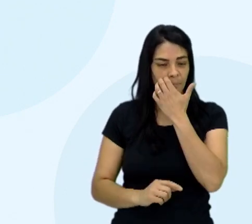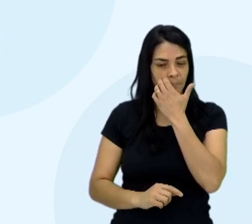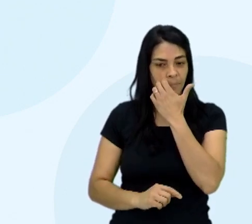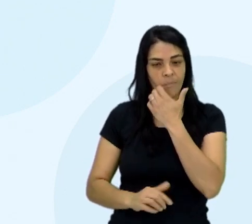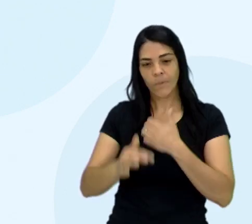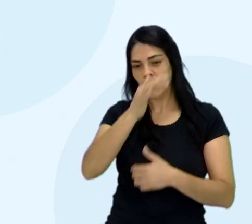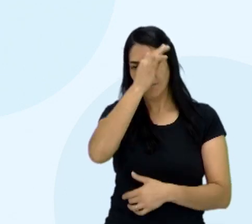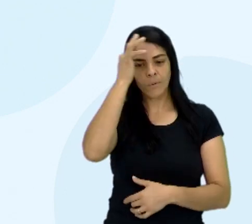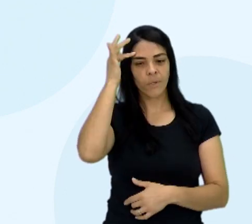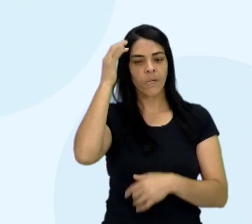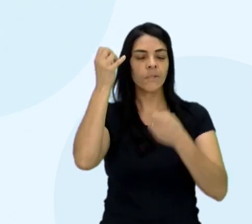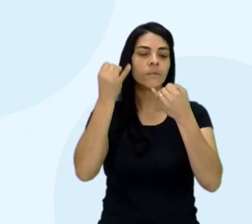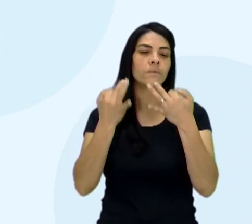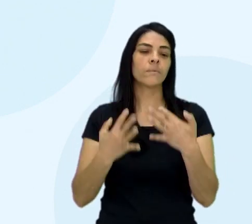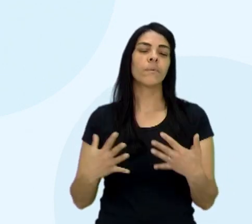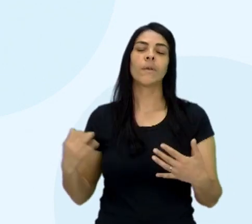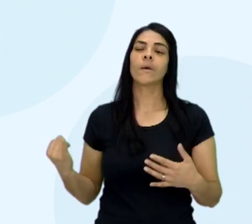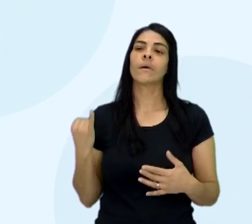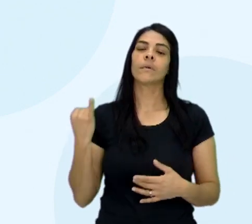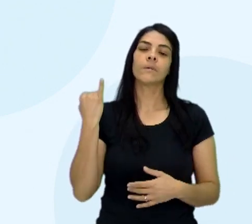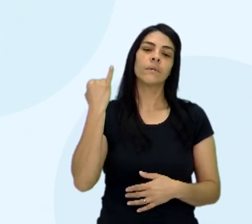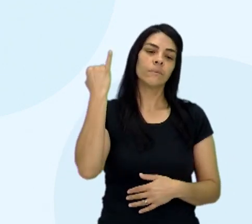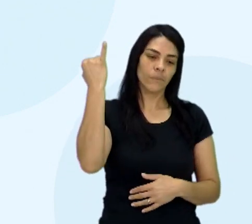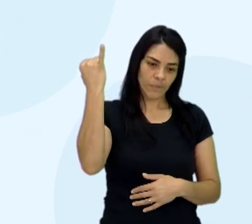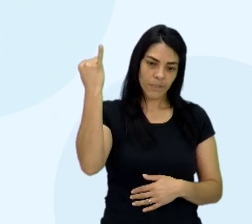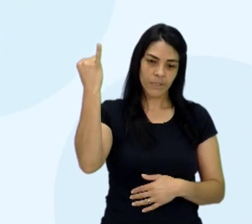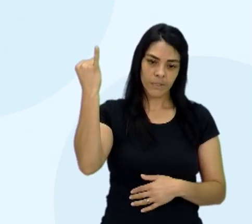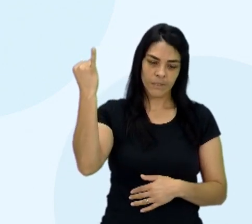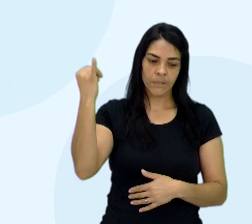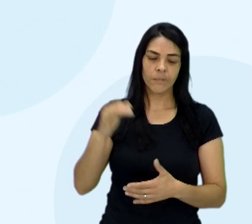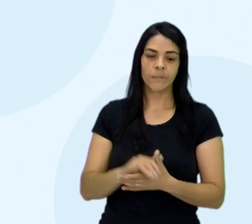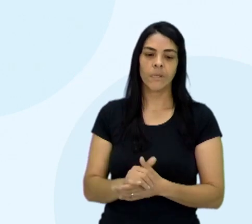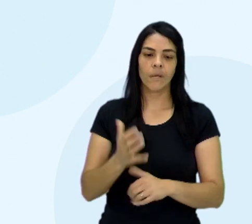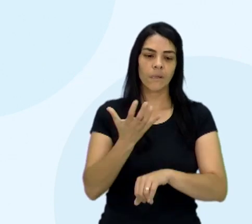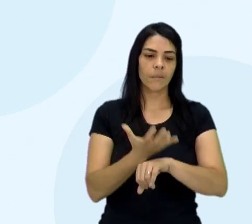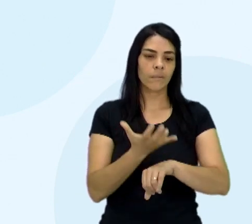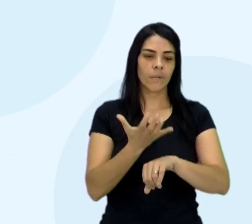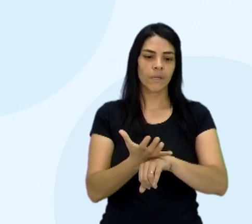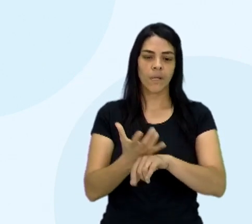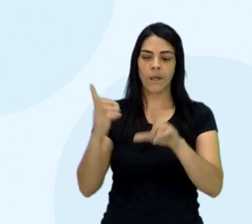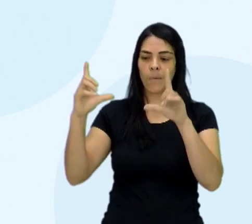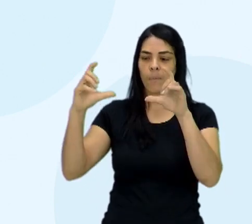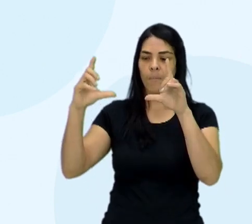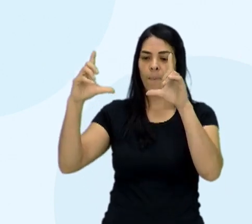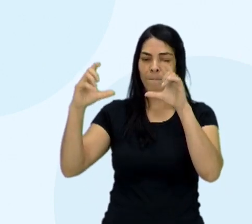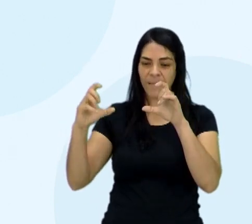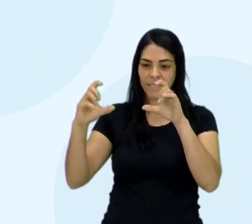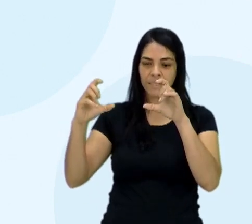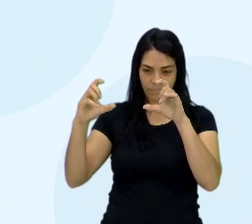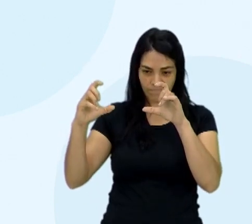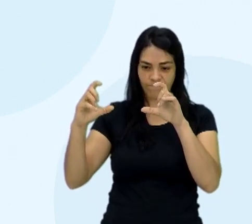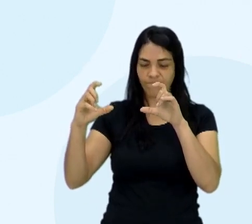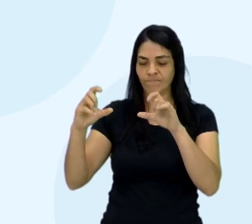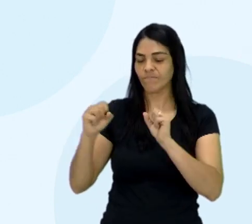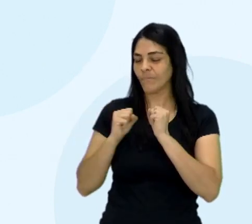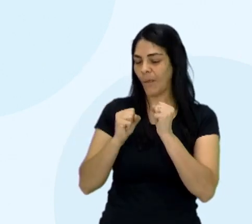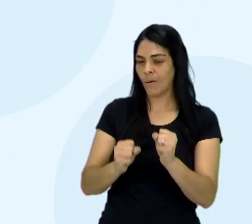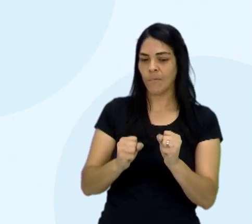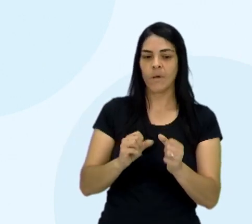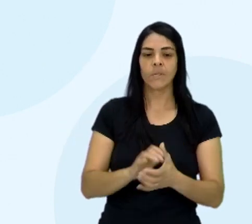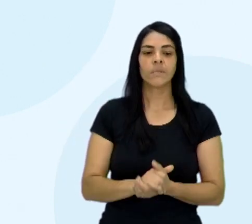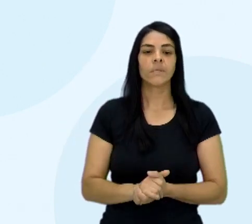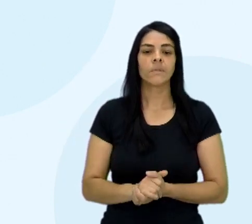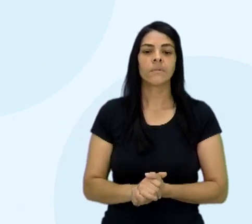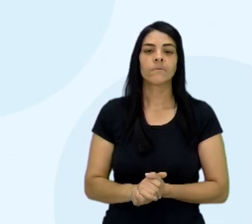importante, ó. Isso também é uma tela para vocês tirarem um print, se vocês quiserem, né? Um feixe de retas paralelas, feixe quer